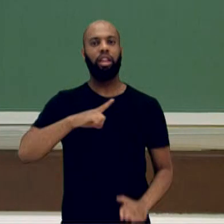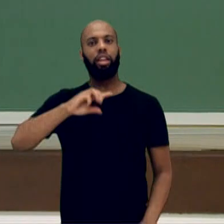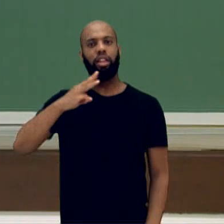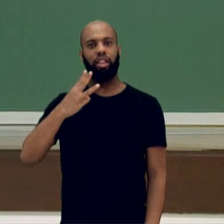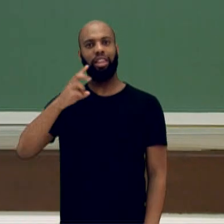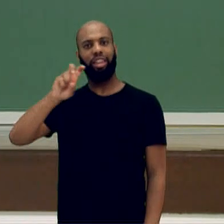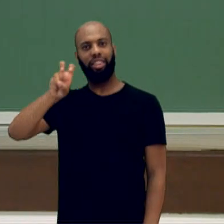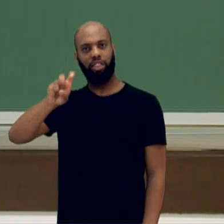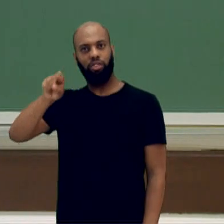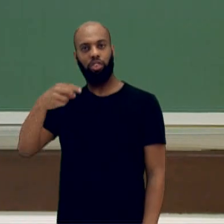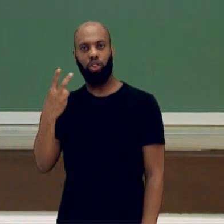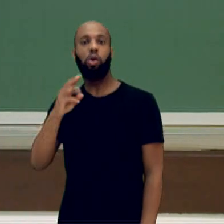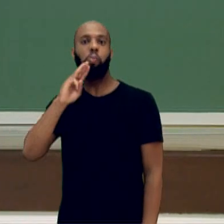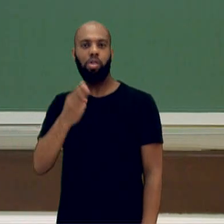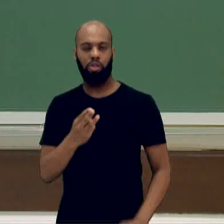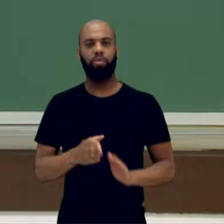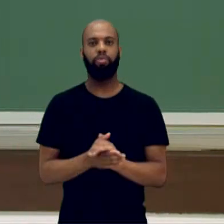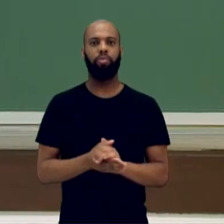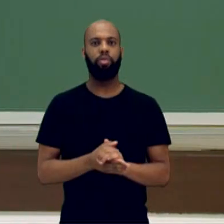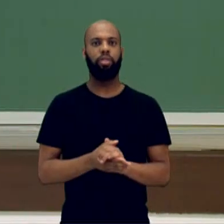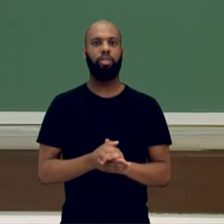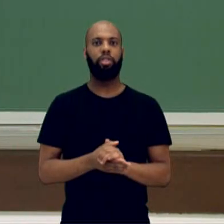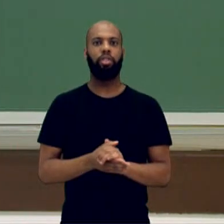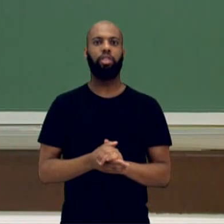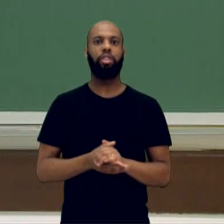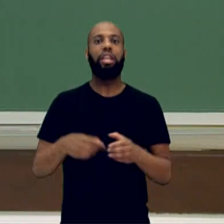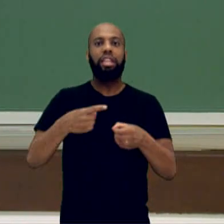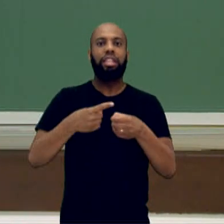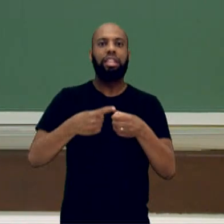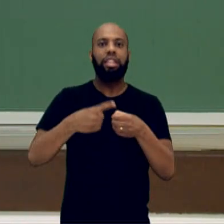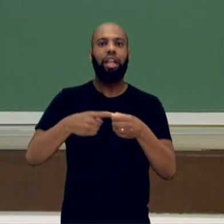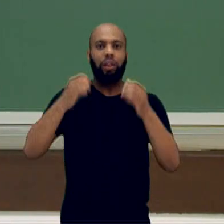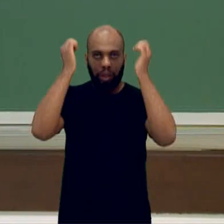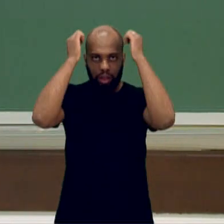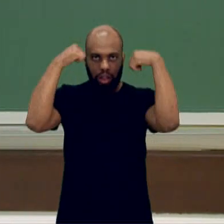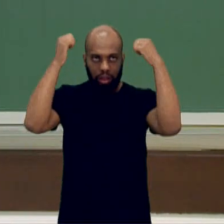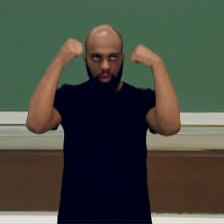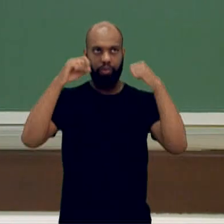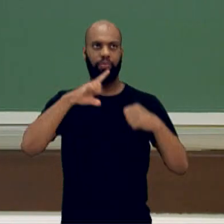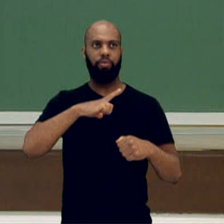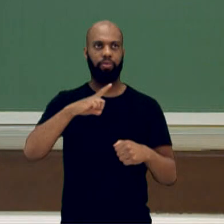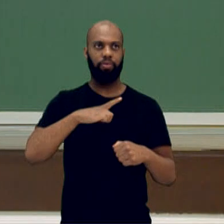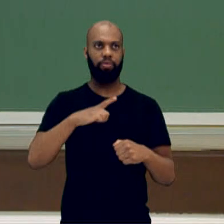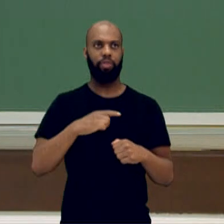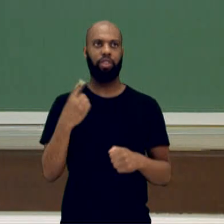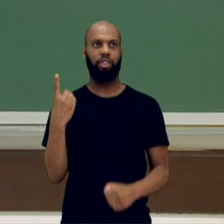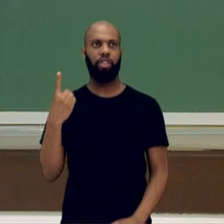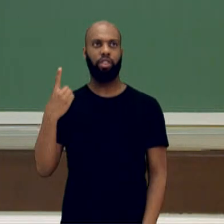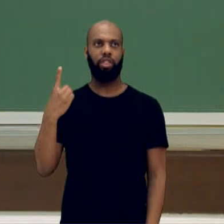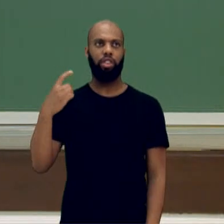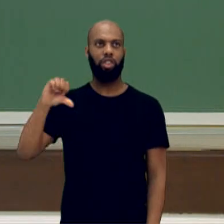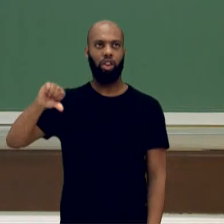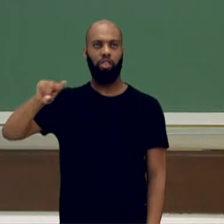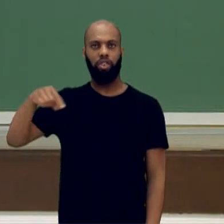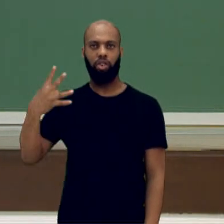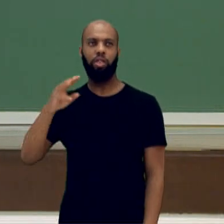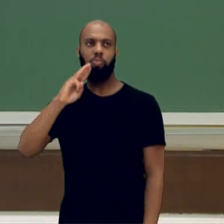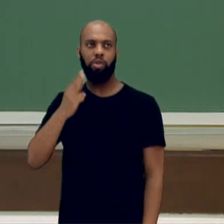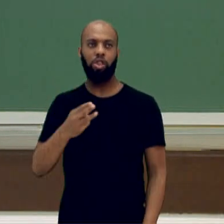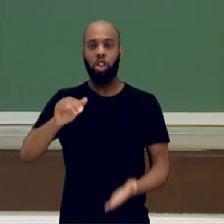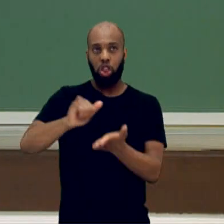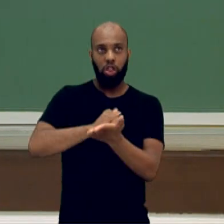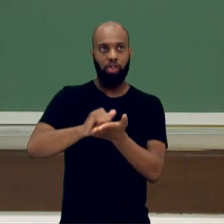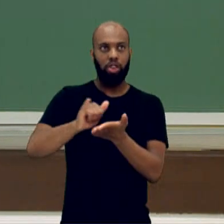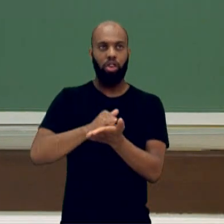milhões de habitantes. Cidade do México, com 19,4 milhões. Nova York, com 18,7